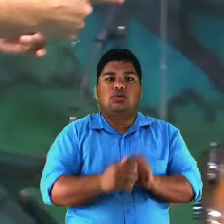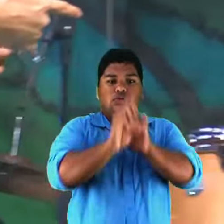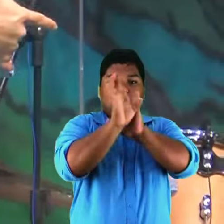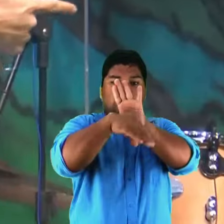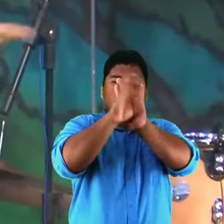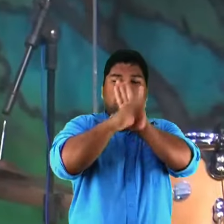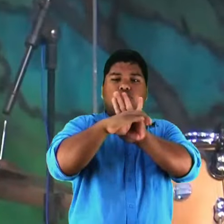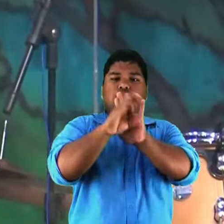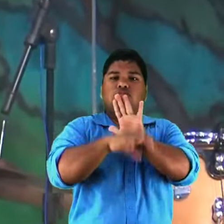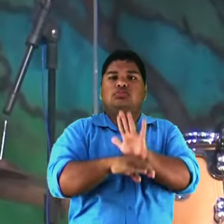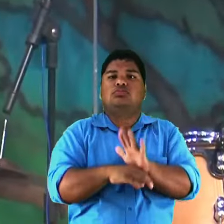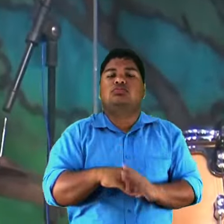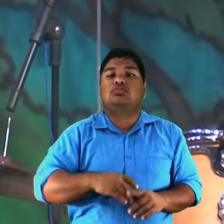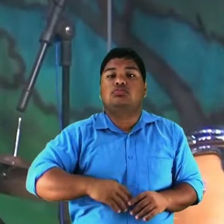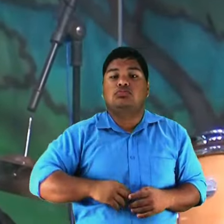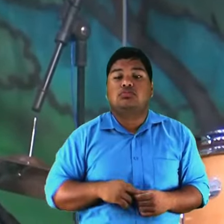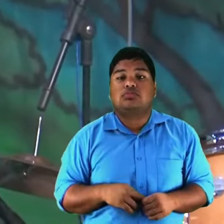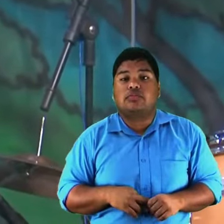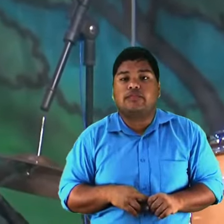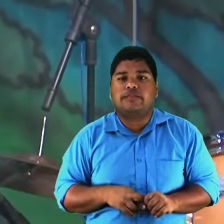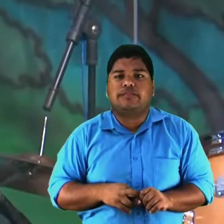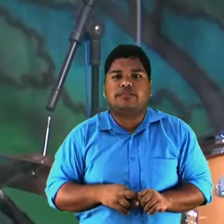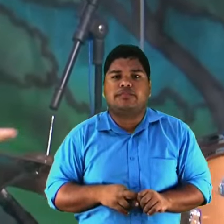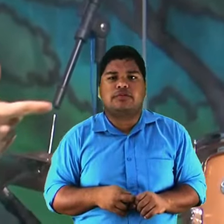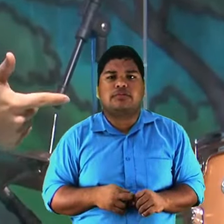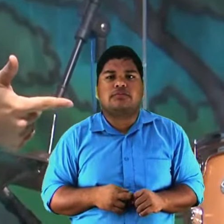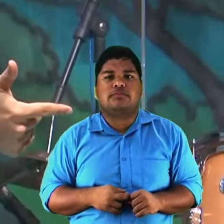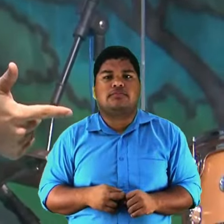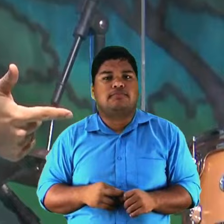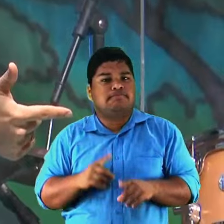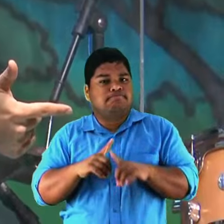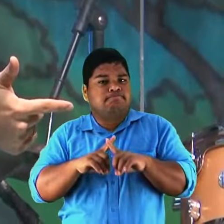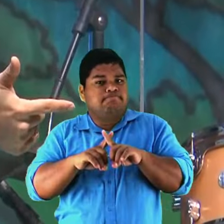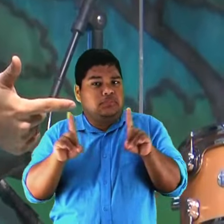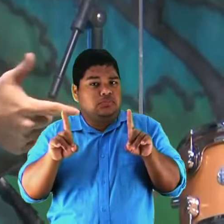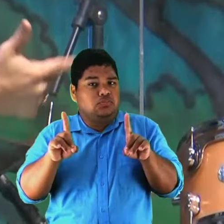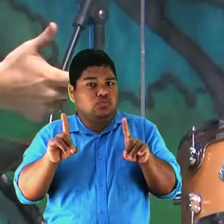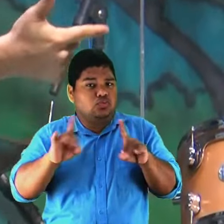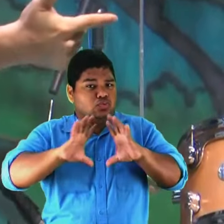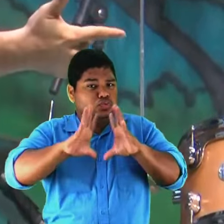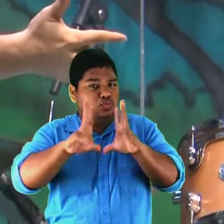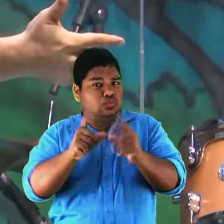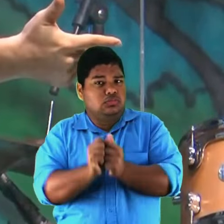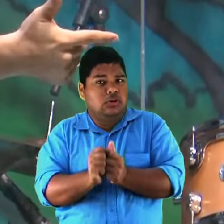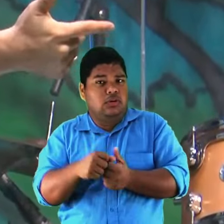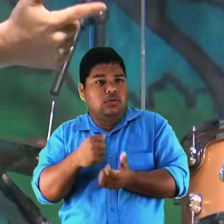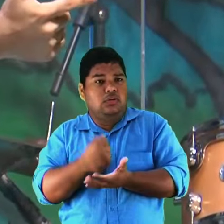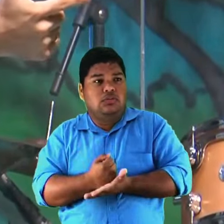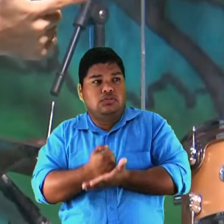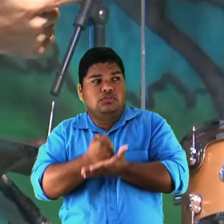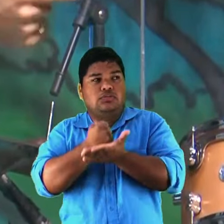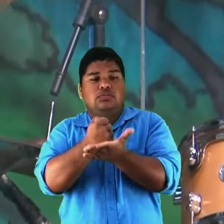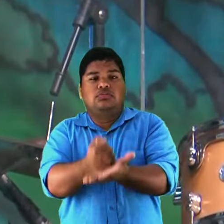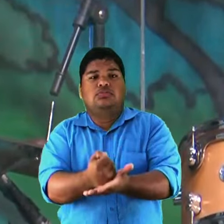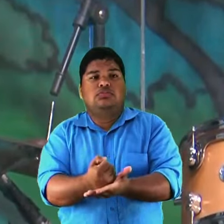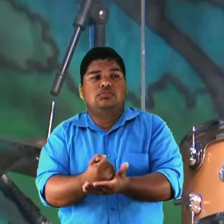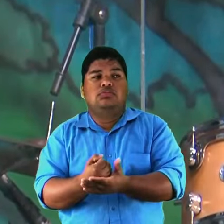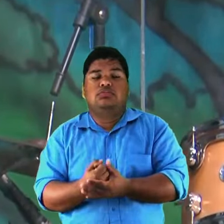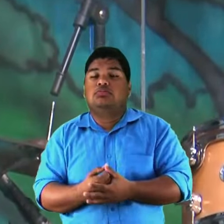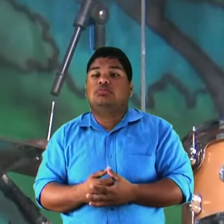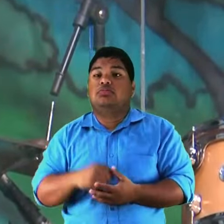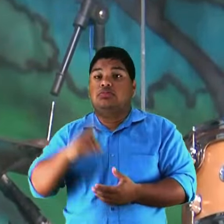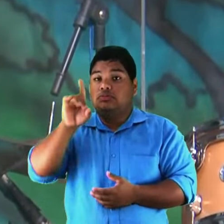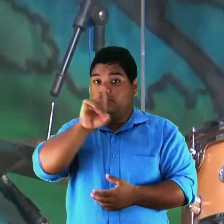inteligência para investir em negócios, mas tudo isso é para que você utilize como meio de você ver